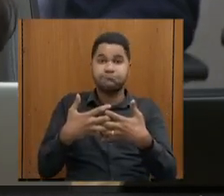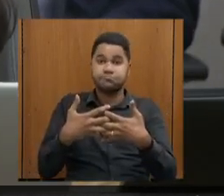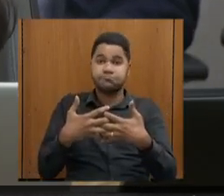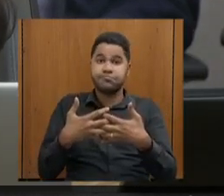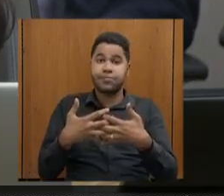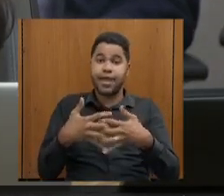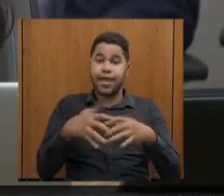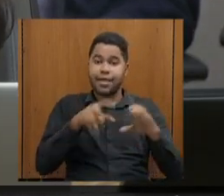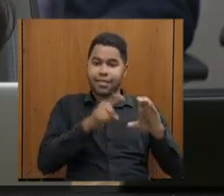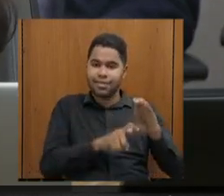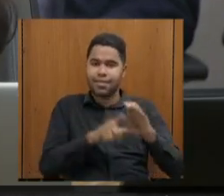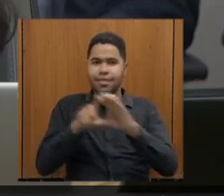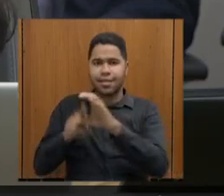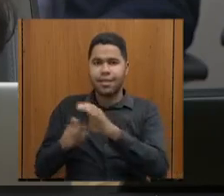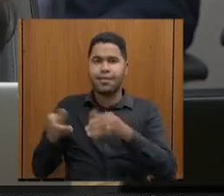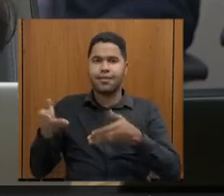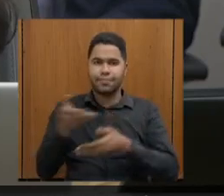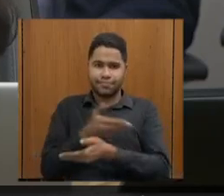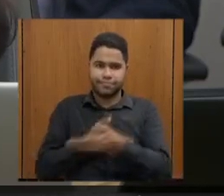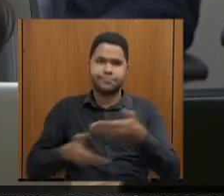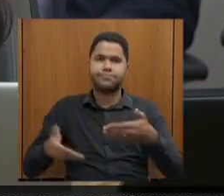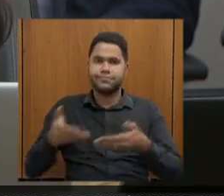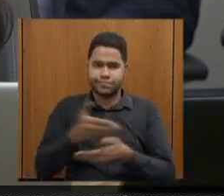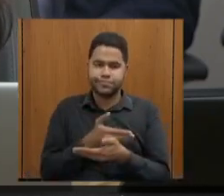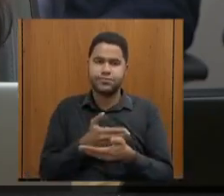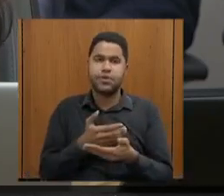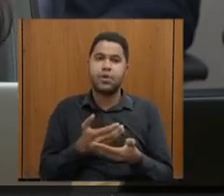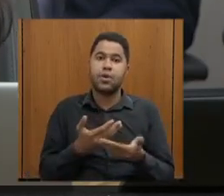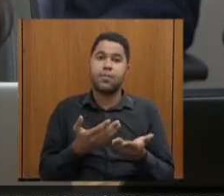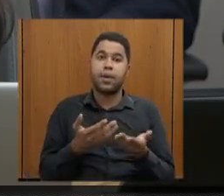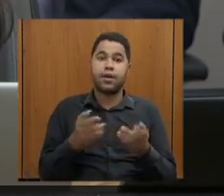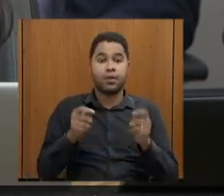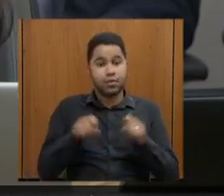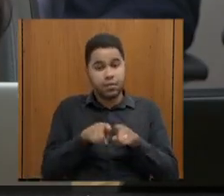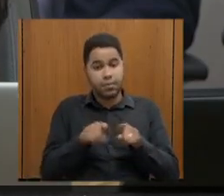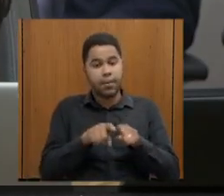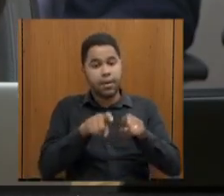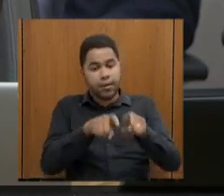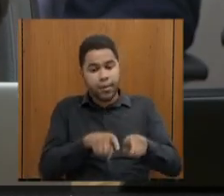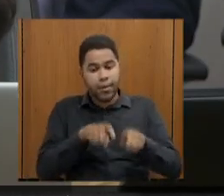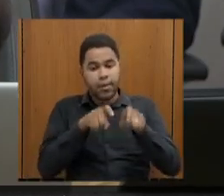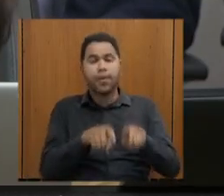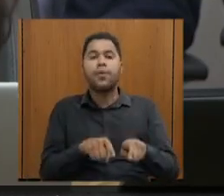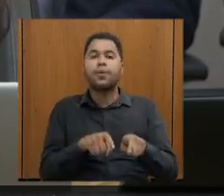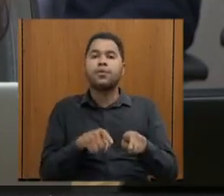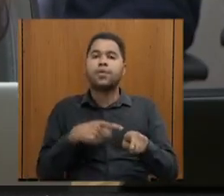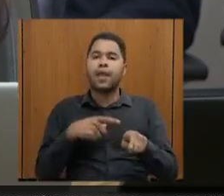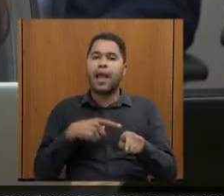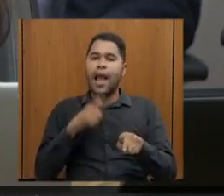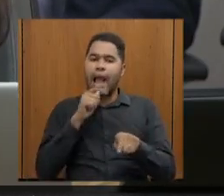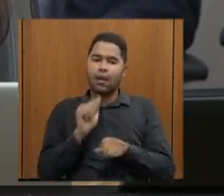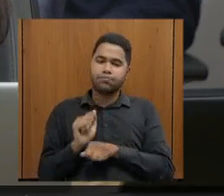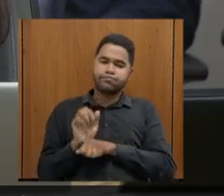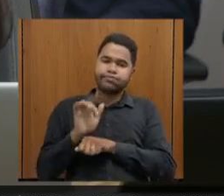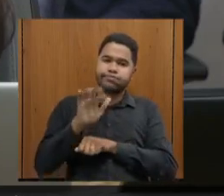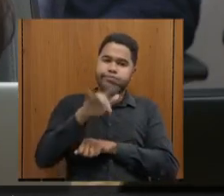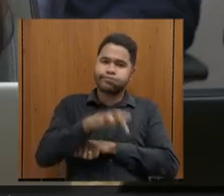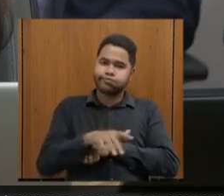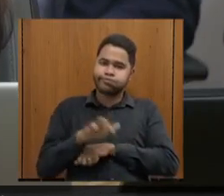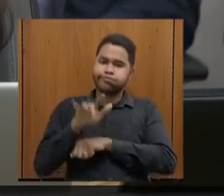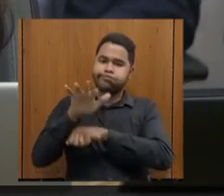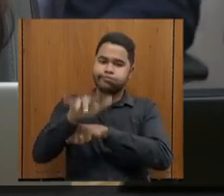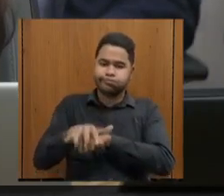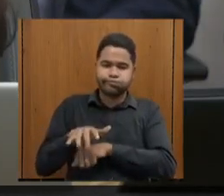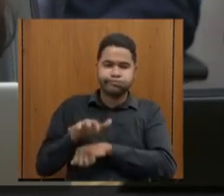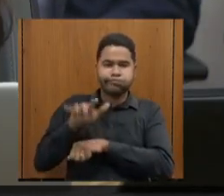para que as empresas possam fazer essa rotatividade para que o homem do campo também tem ali a irrigação tem ali o seu